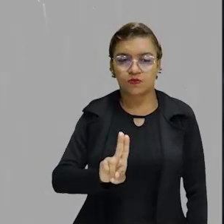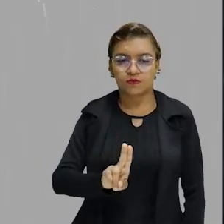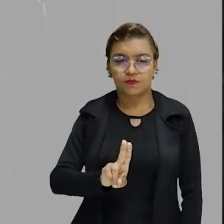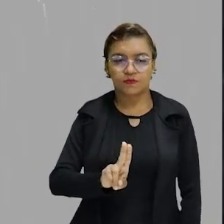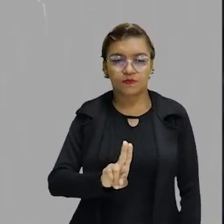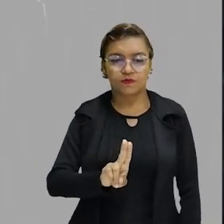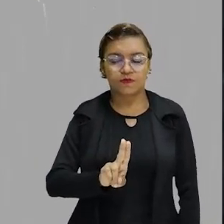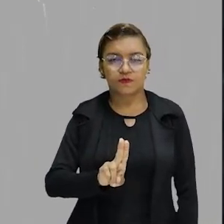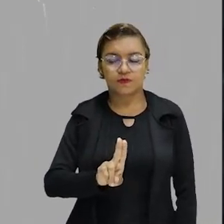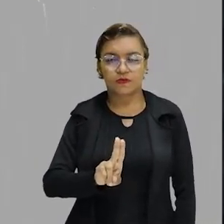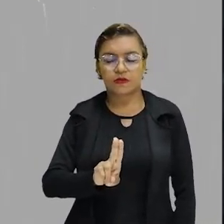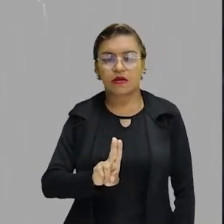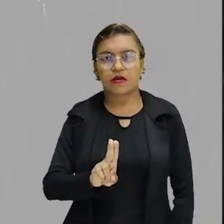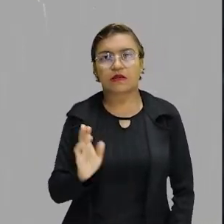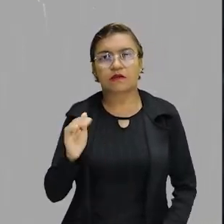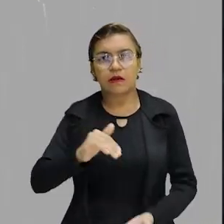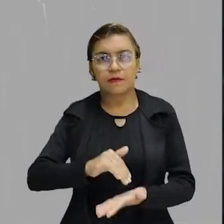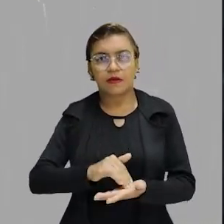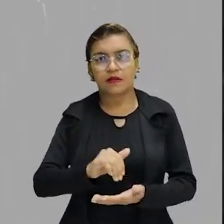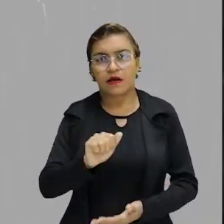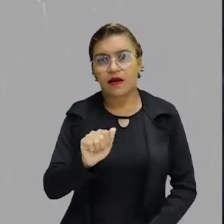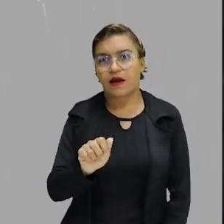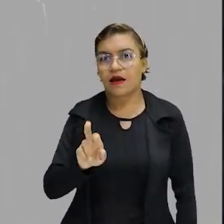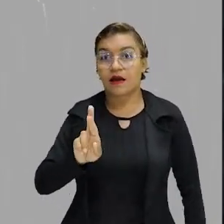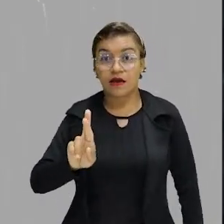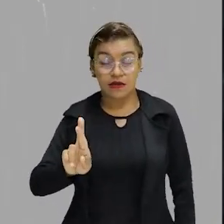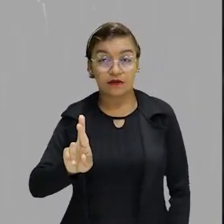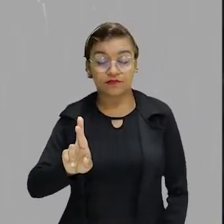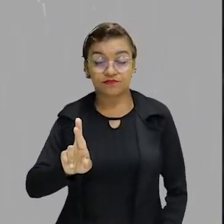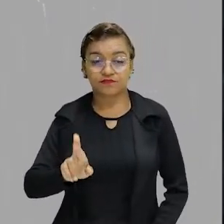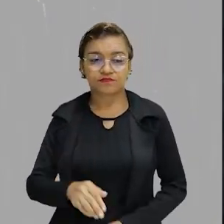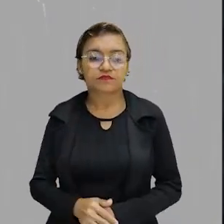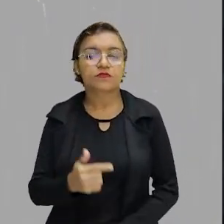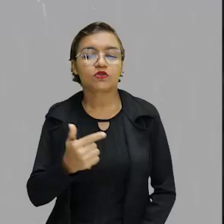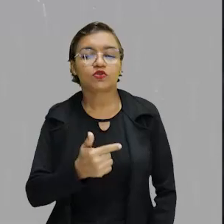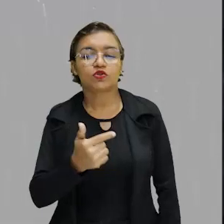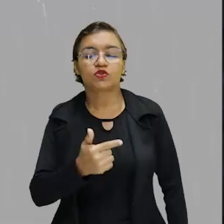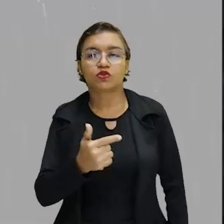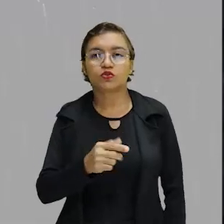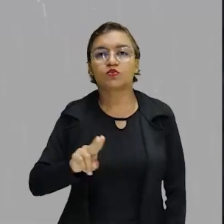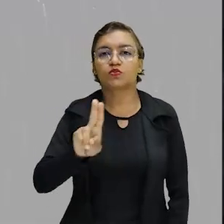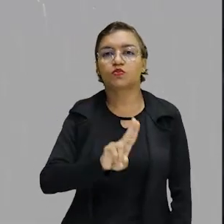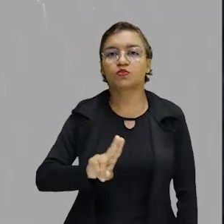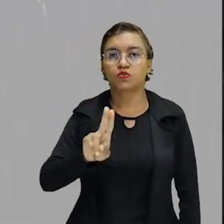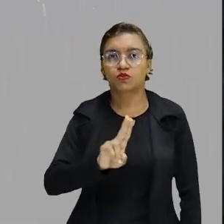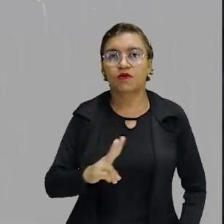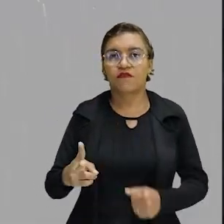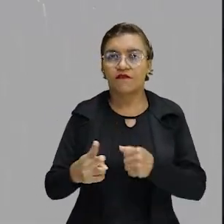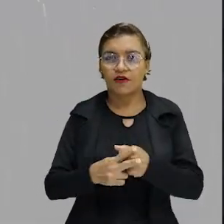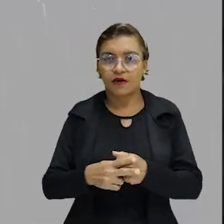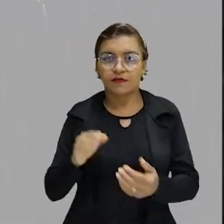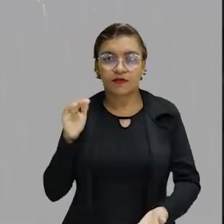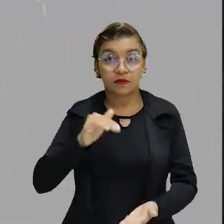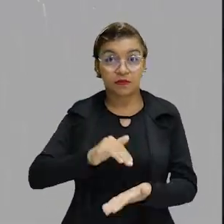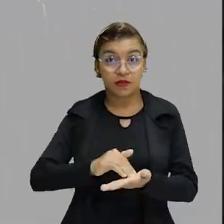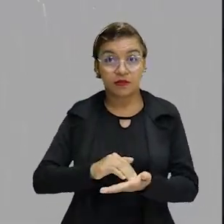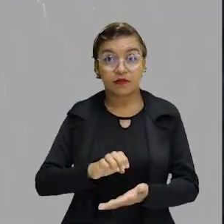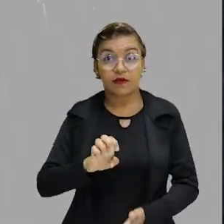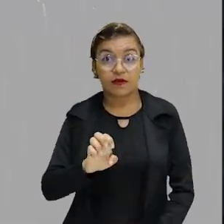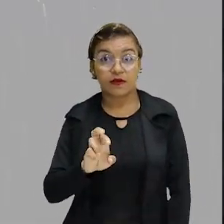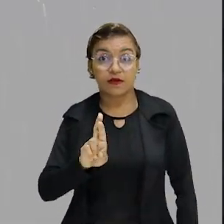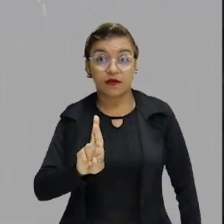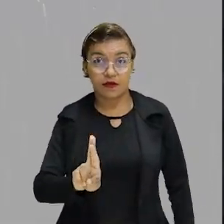AR. Cantar, falar, dançar, pular. Da segunda conjugação, todos os verbos terminados em ER.